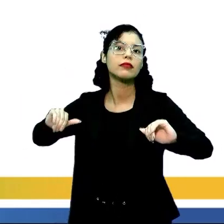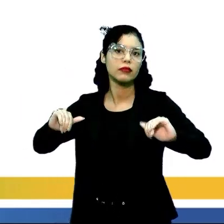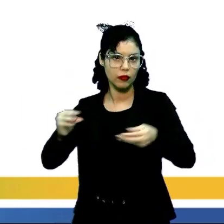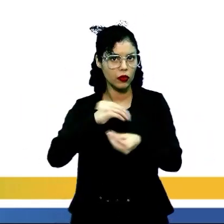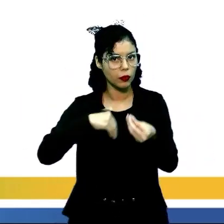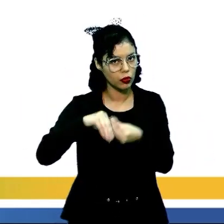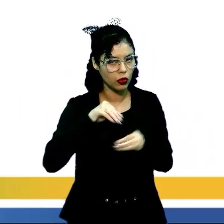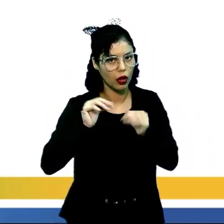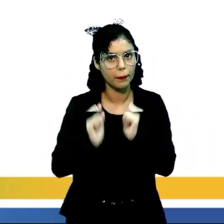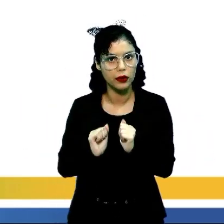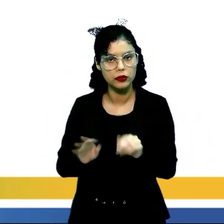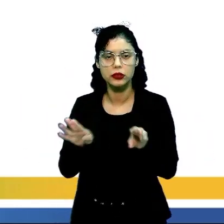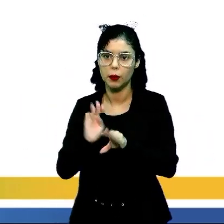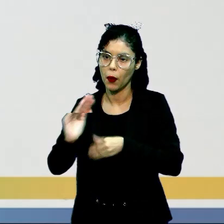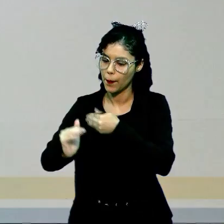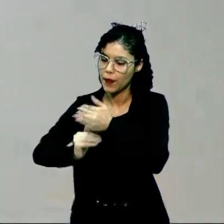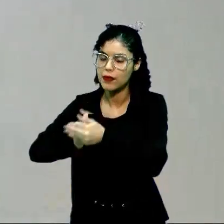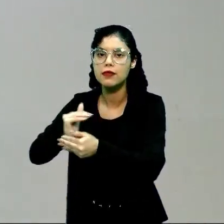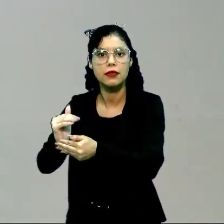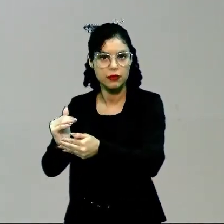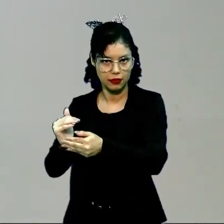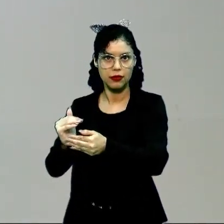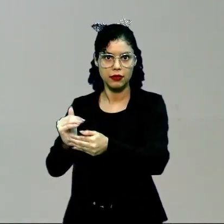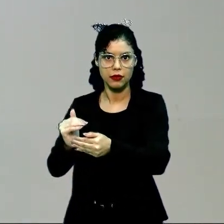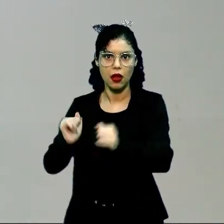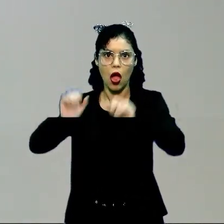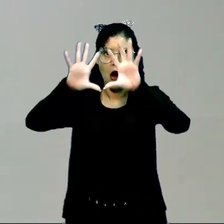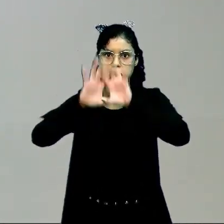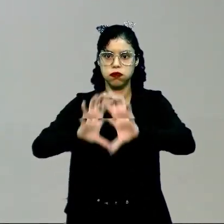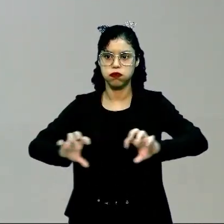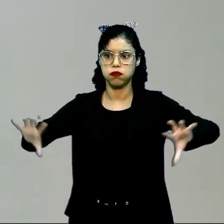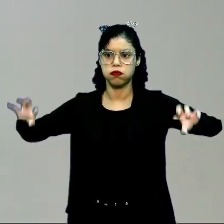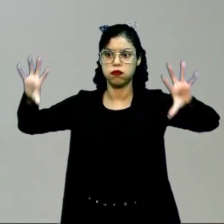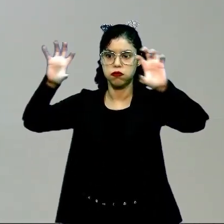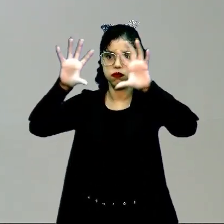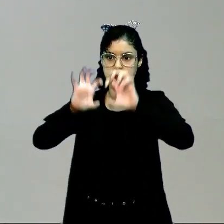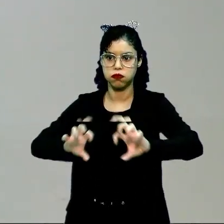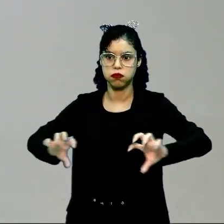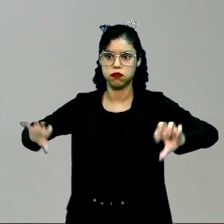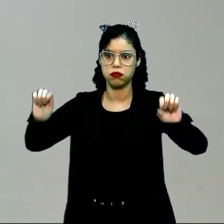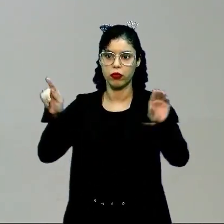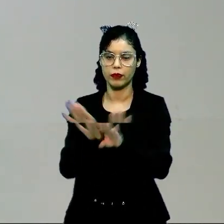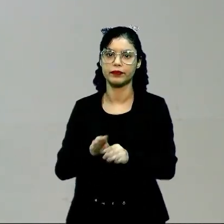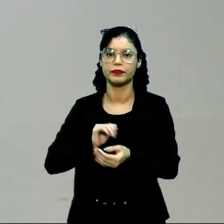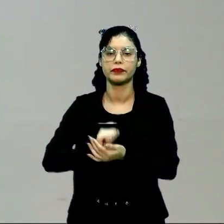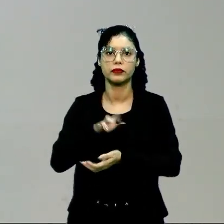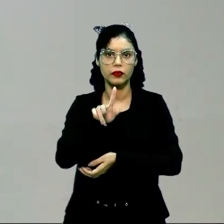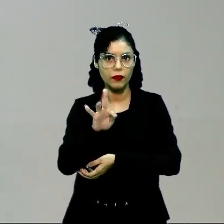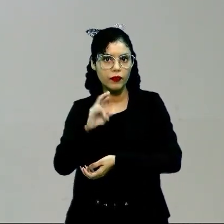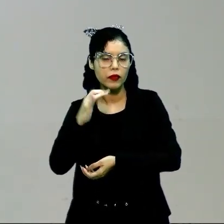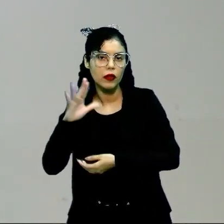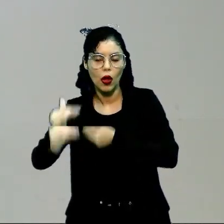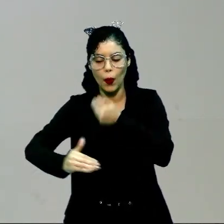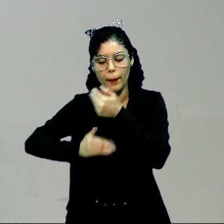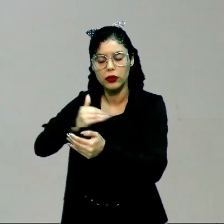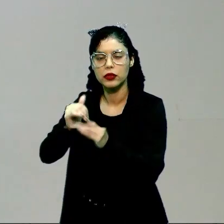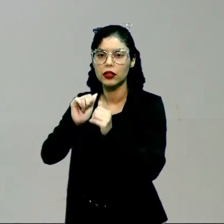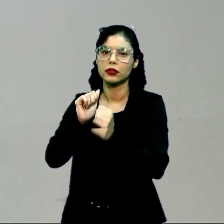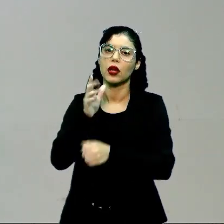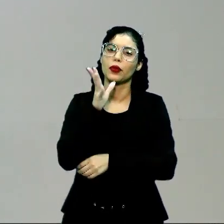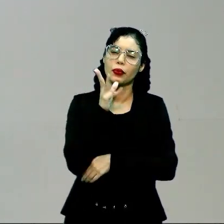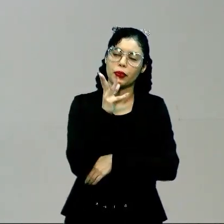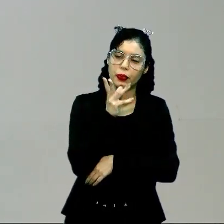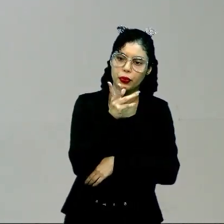mistura, eu também posso usar o processo de evaporação. Porém, nós vimos que a evaporação ela é um processo lento,